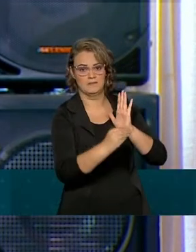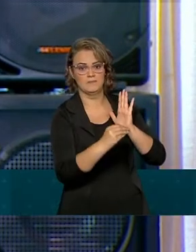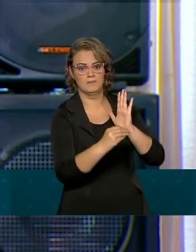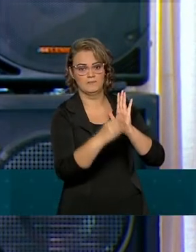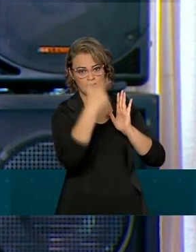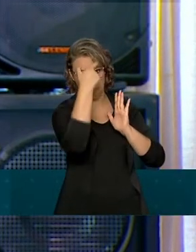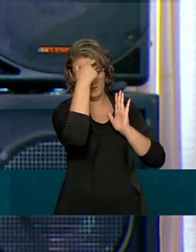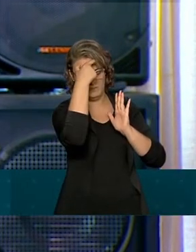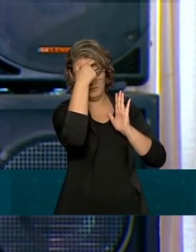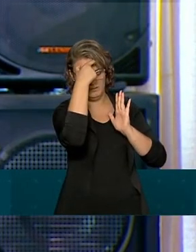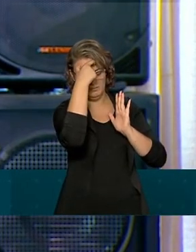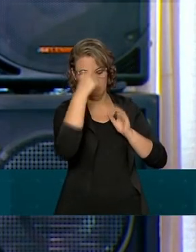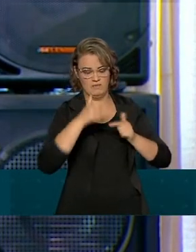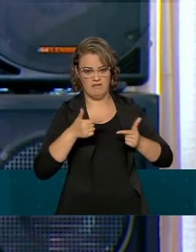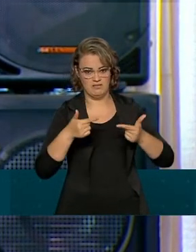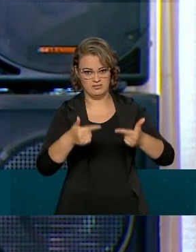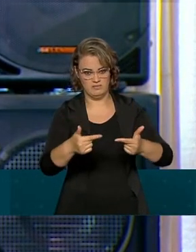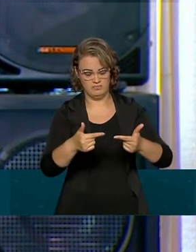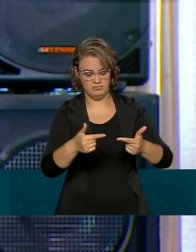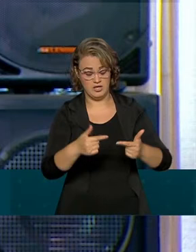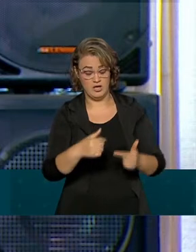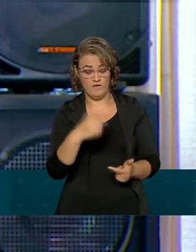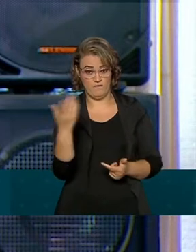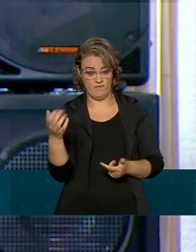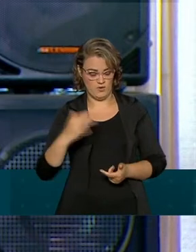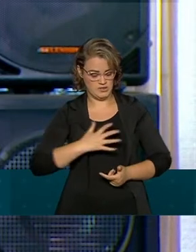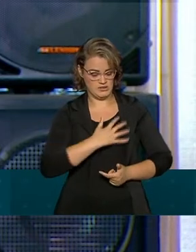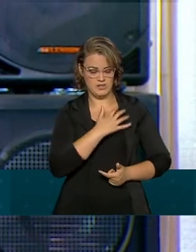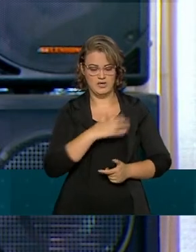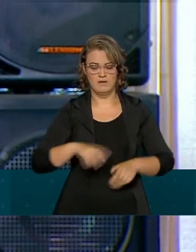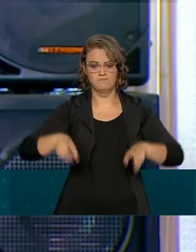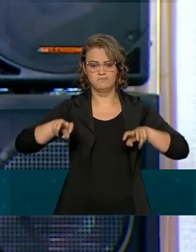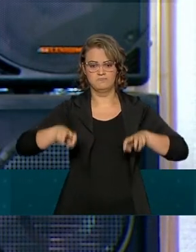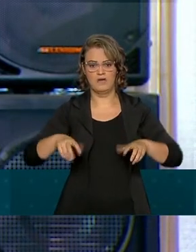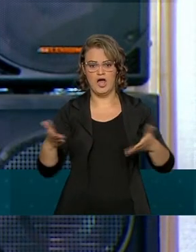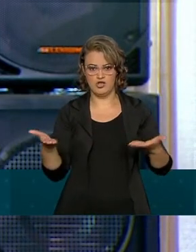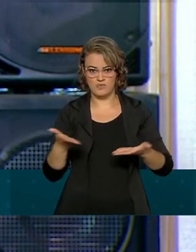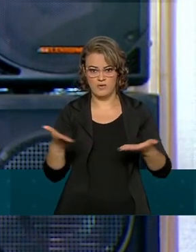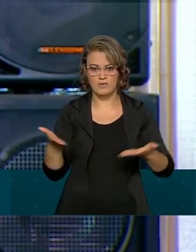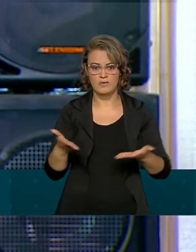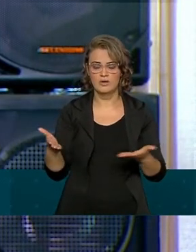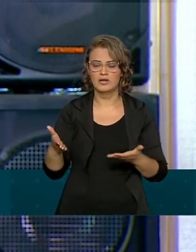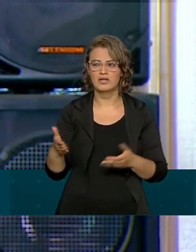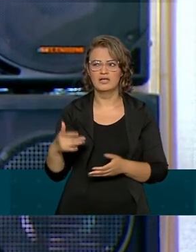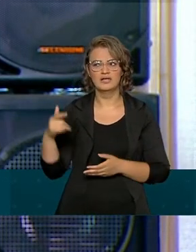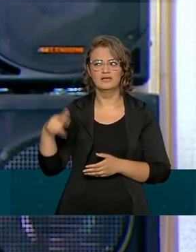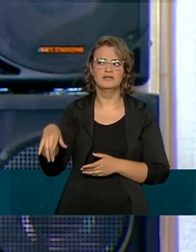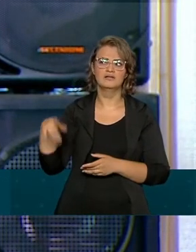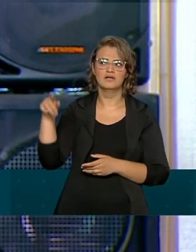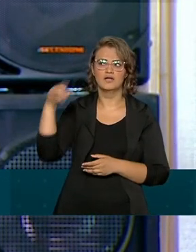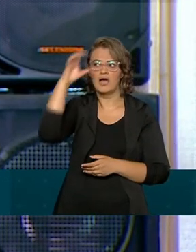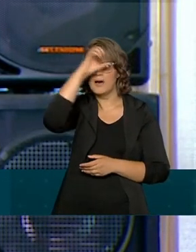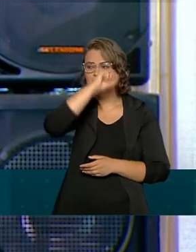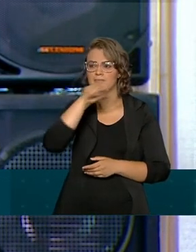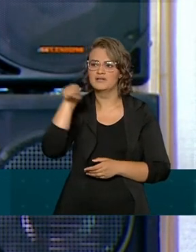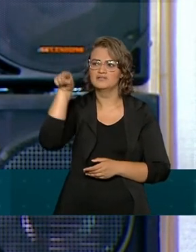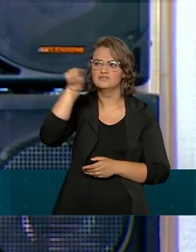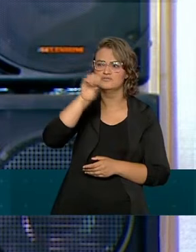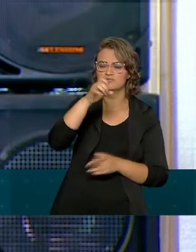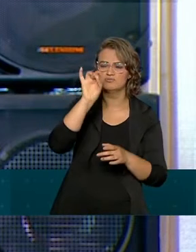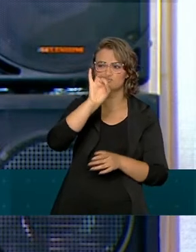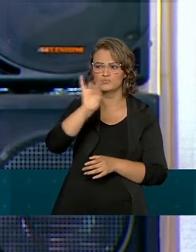ação e no pensamento o general encontra suas grandes inspirações não saber nudes